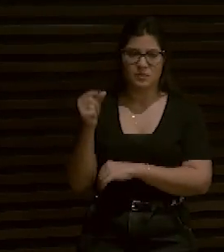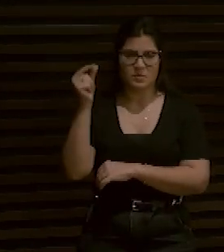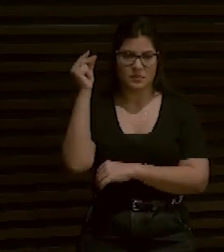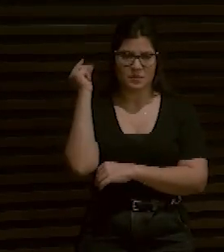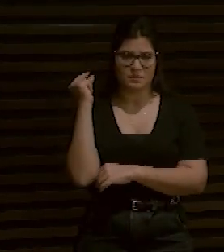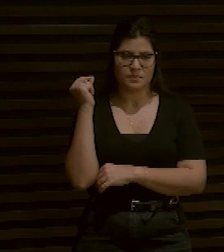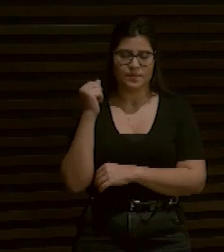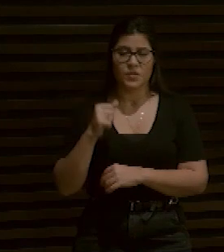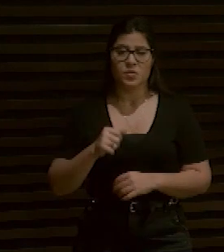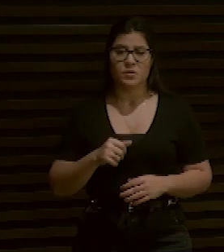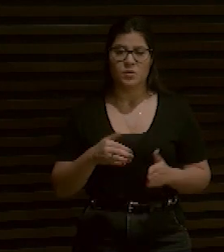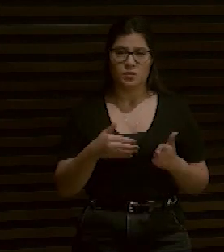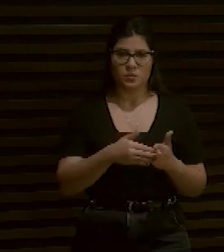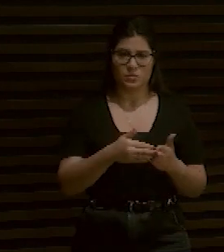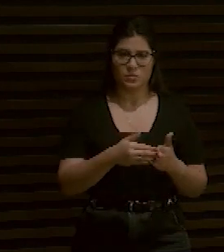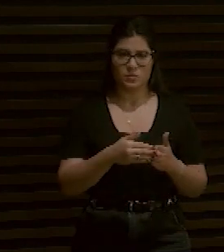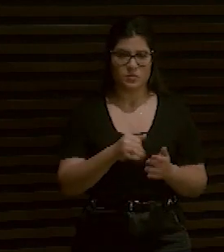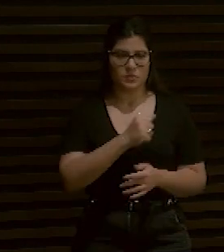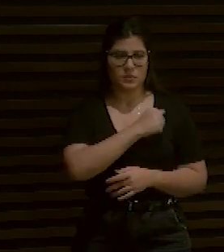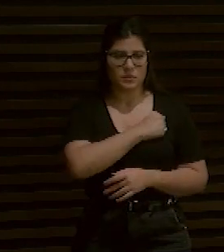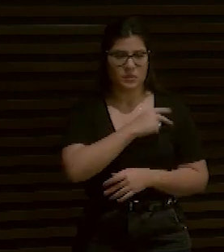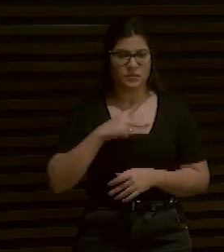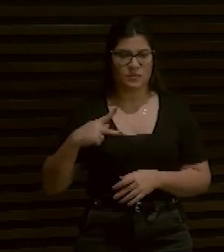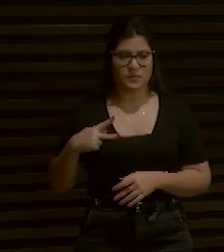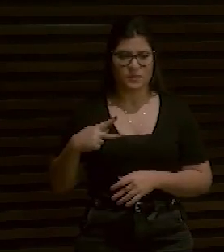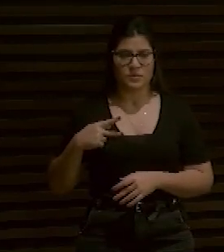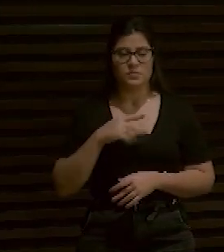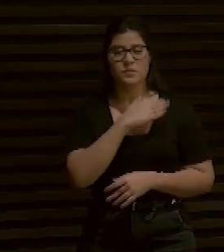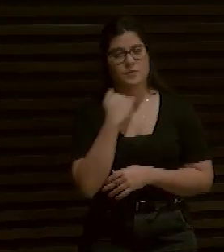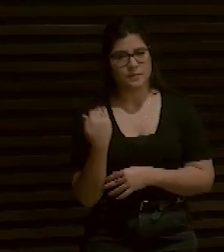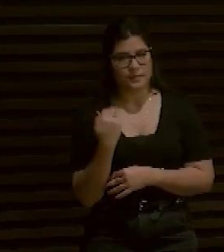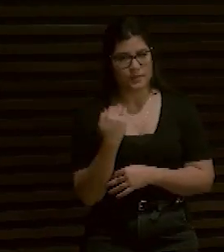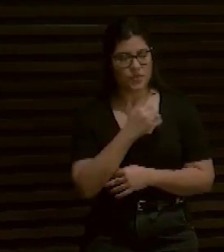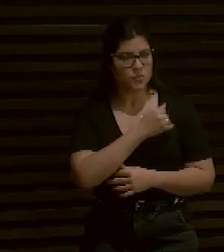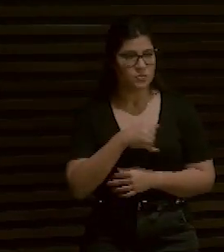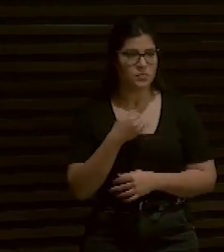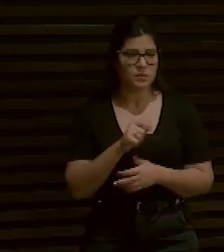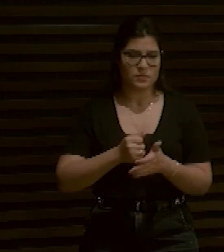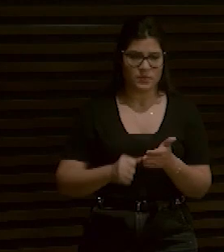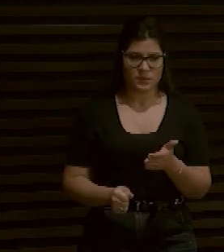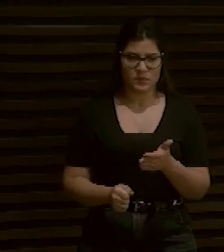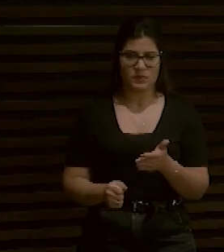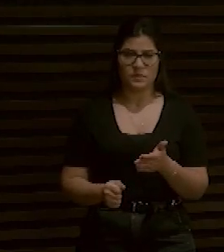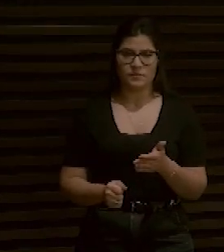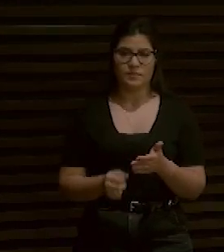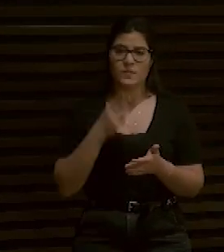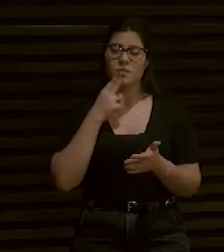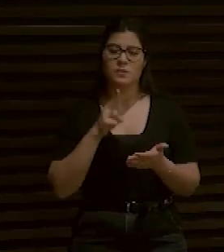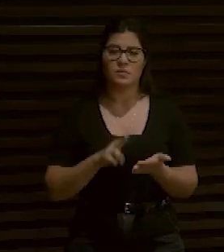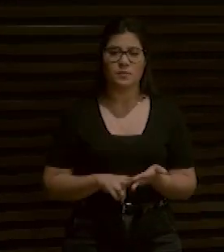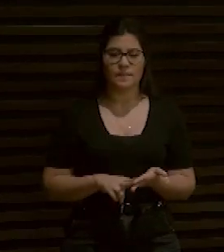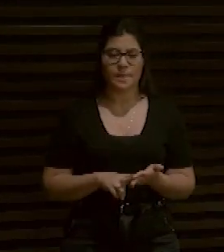dos apóstolos que veio a falecer. E João, quando ele escreve essa epístola, essa